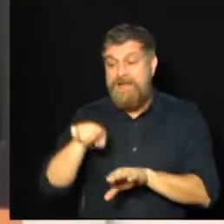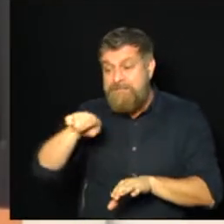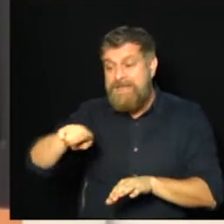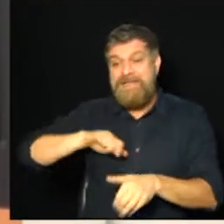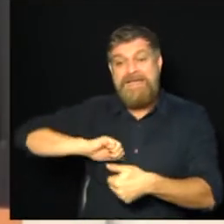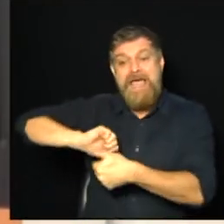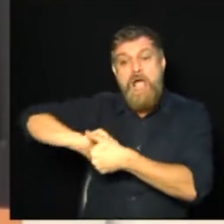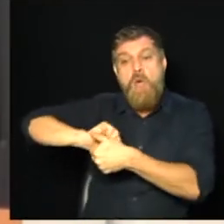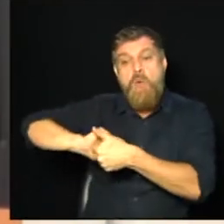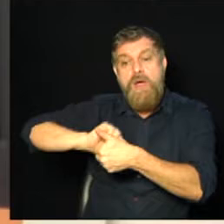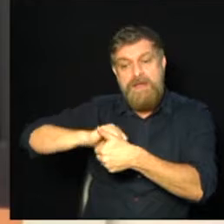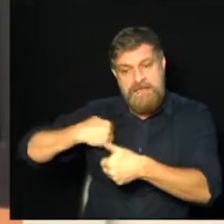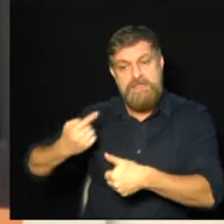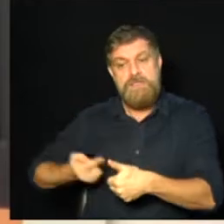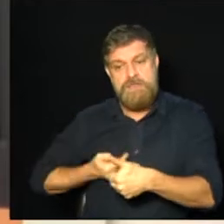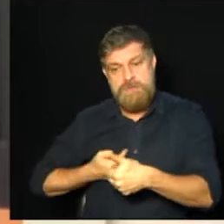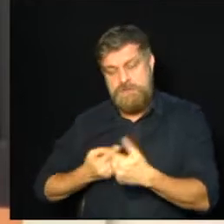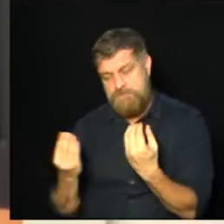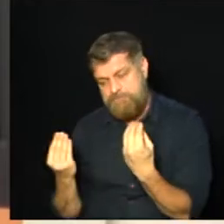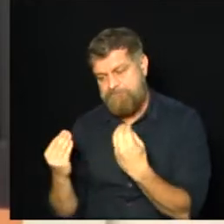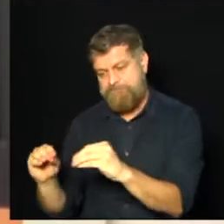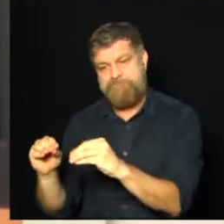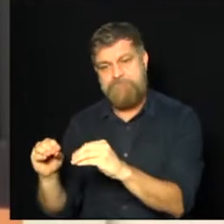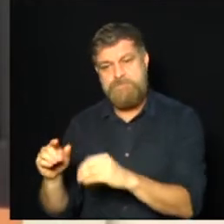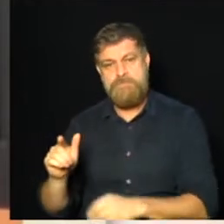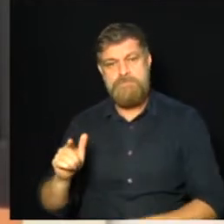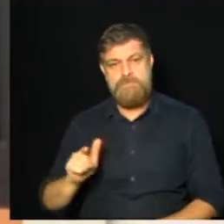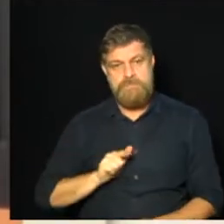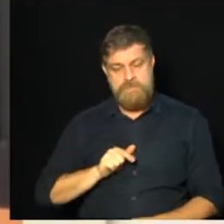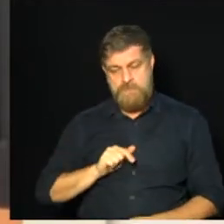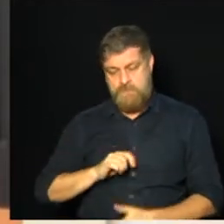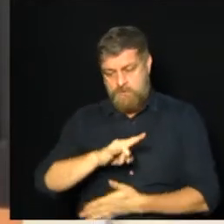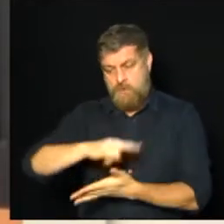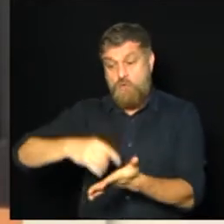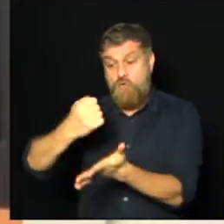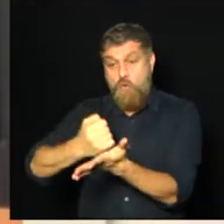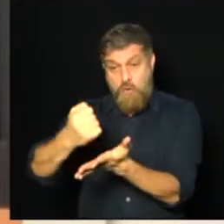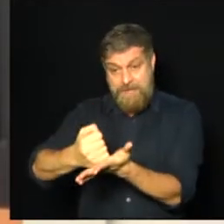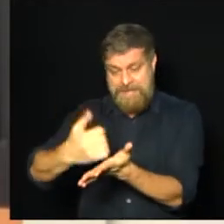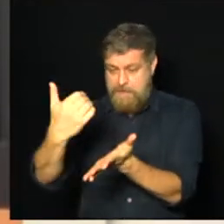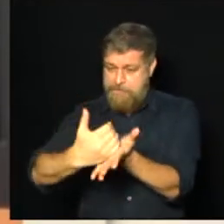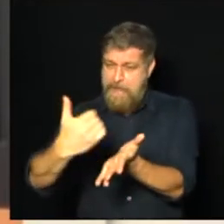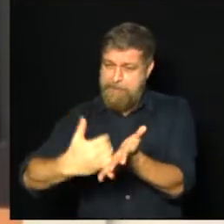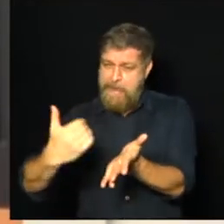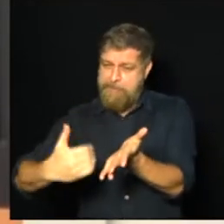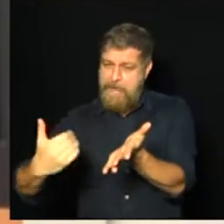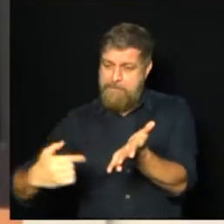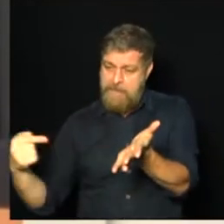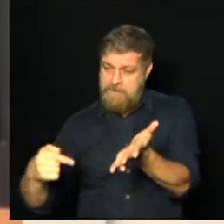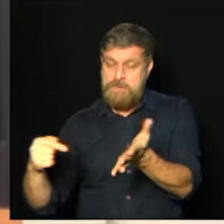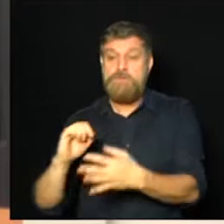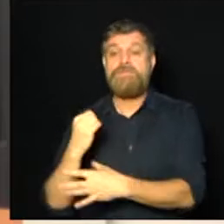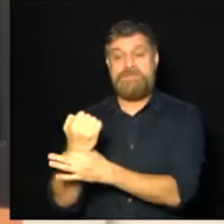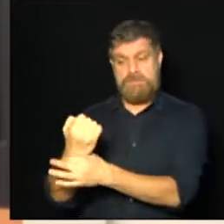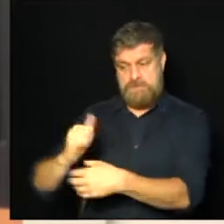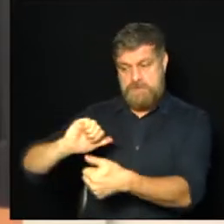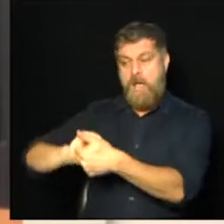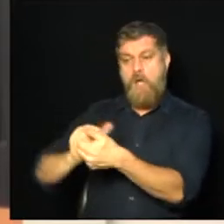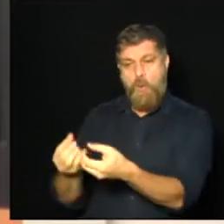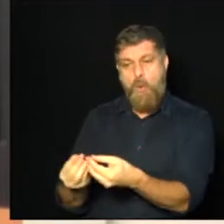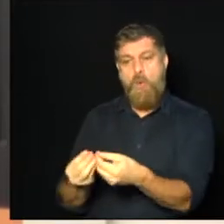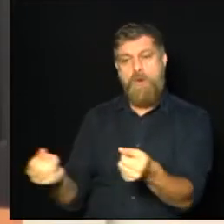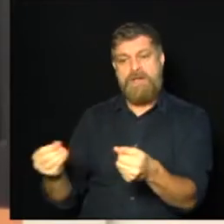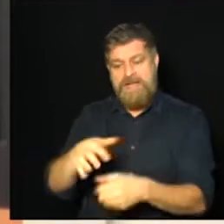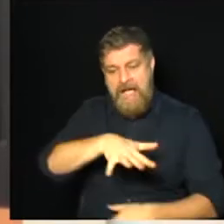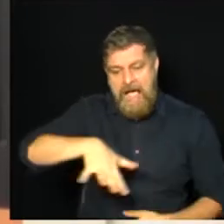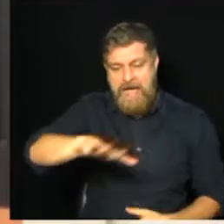mínimo de qualidade que a gente colocou. Então, existe no contrato, no edital, instrumentos para garantir a qualidade dessa prestação da